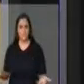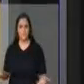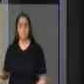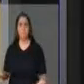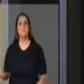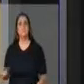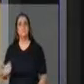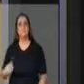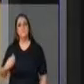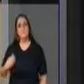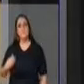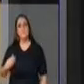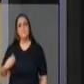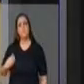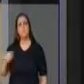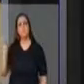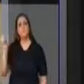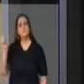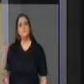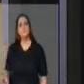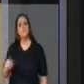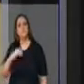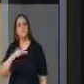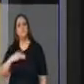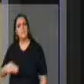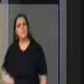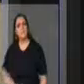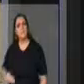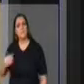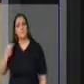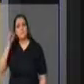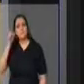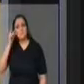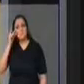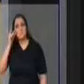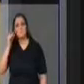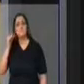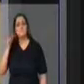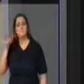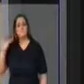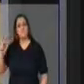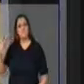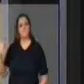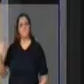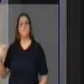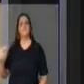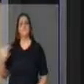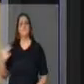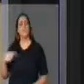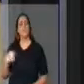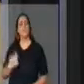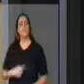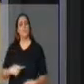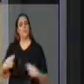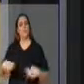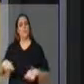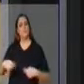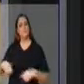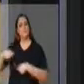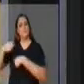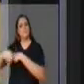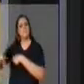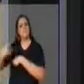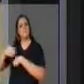o ministro da Saúde ouvindo pessoalmente várias demandas que estão no